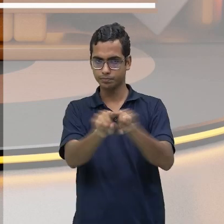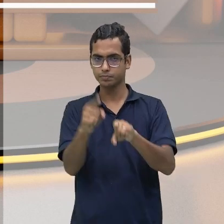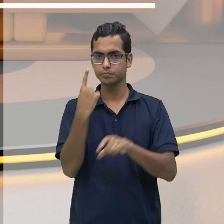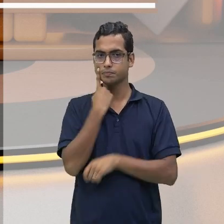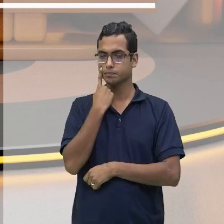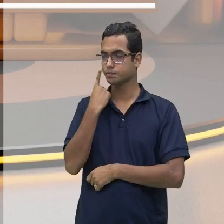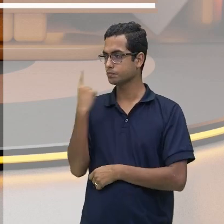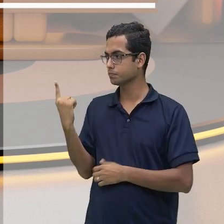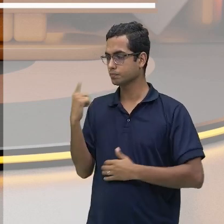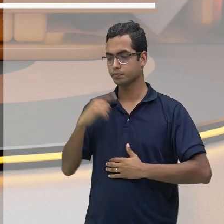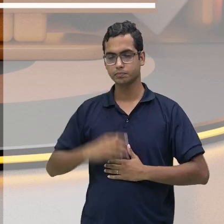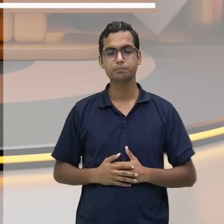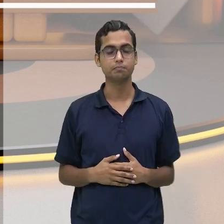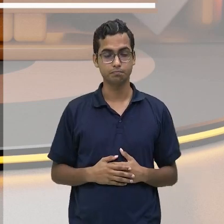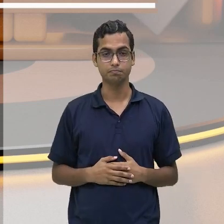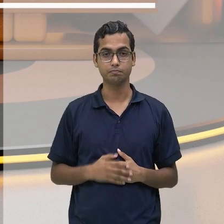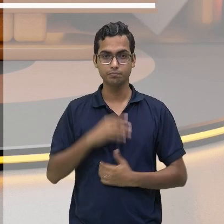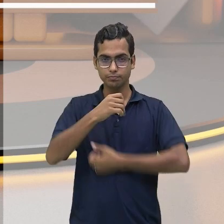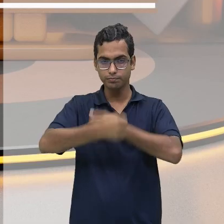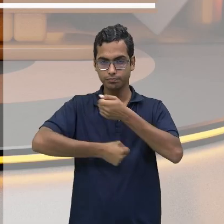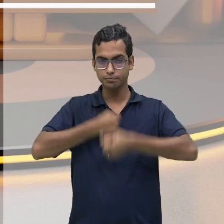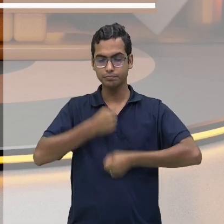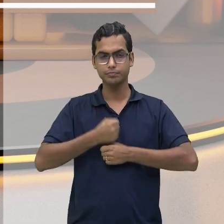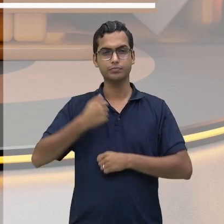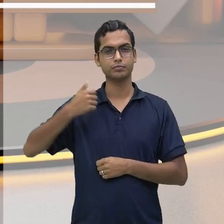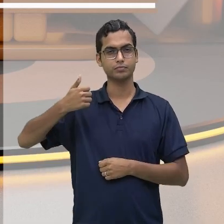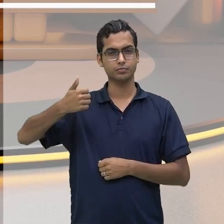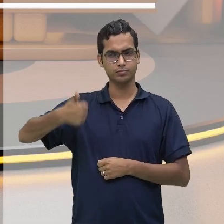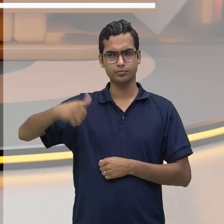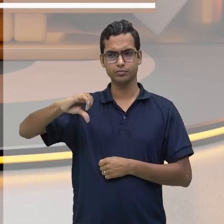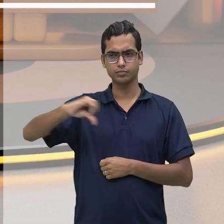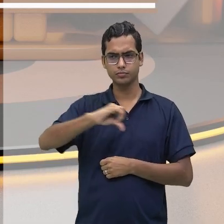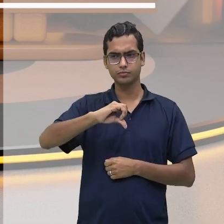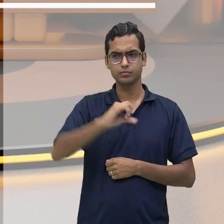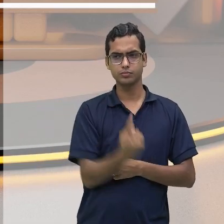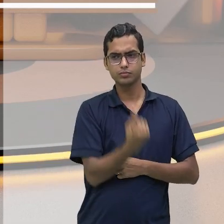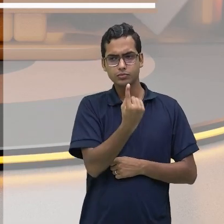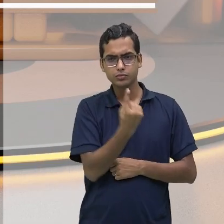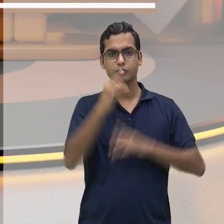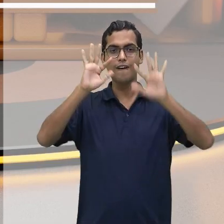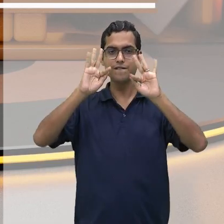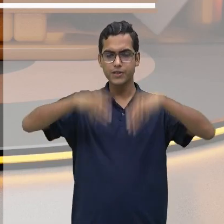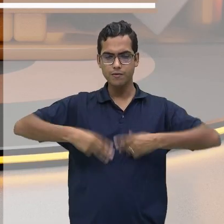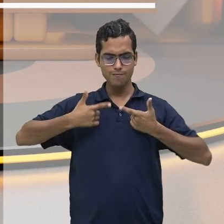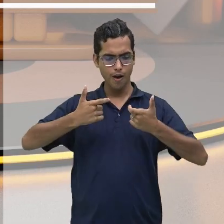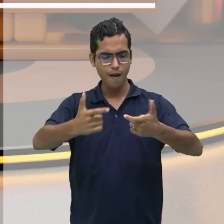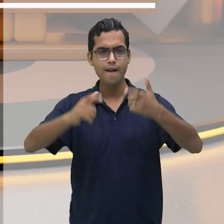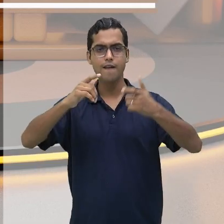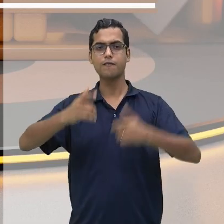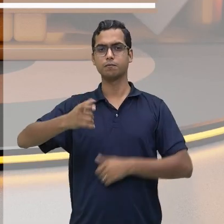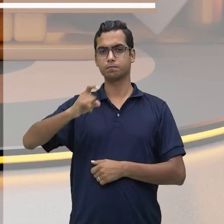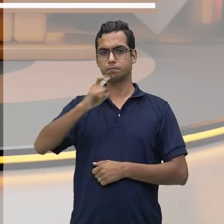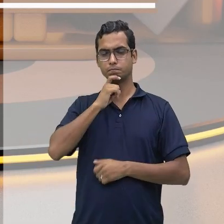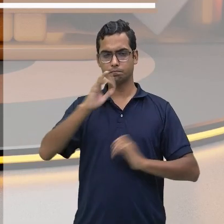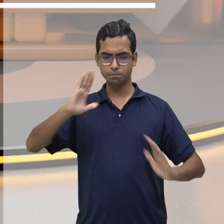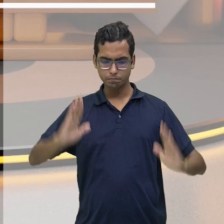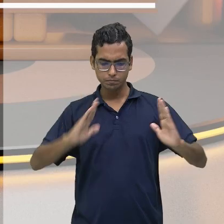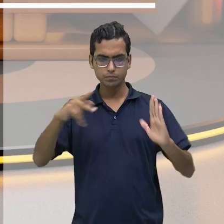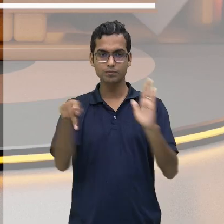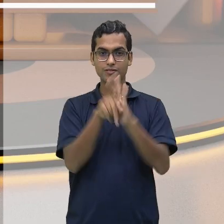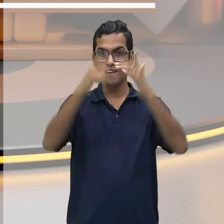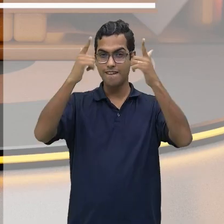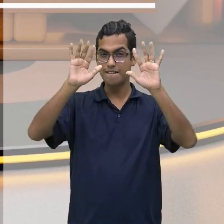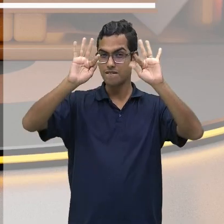em 1991 a gente observa ali com o fim da Guerra Fria, né, a dissolução da União Soviética. Então, aí se via